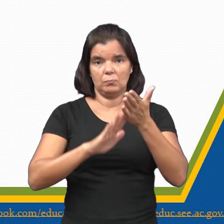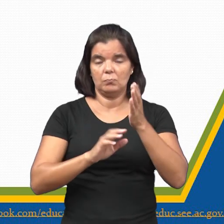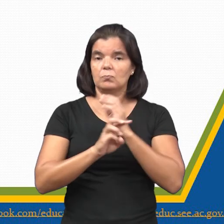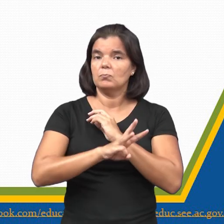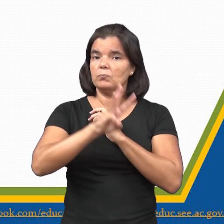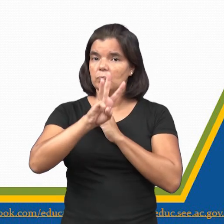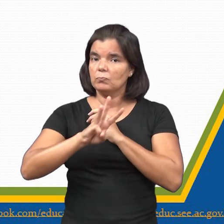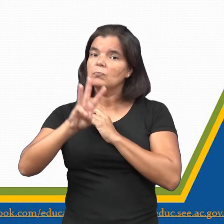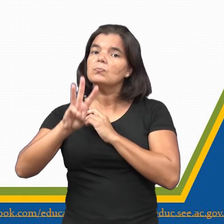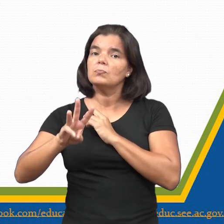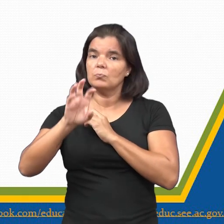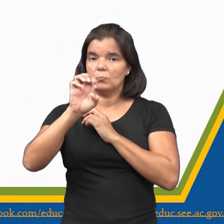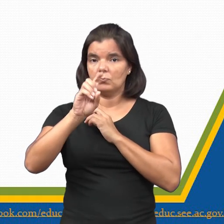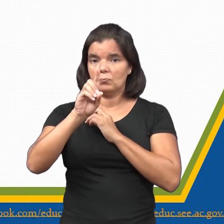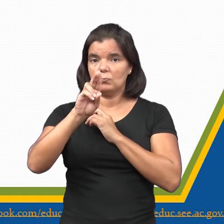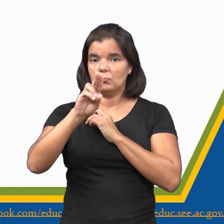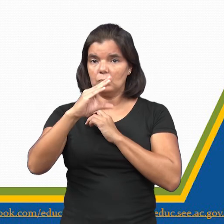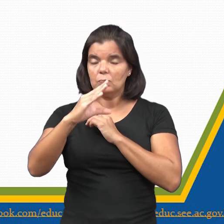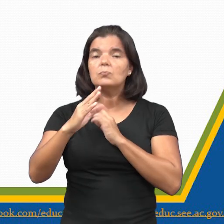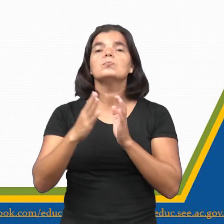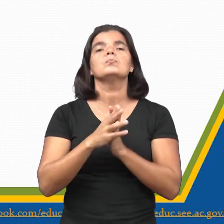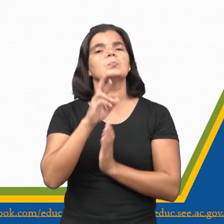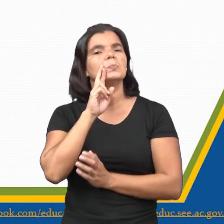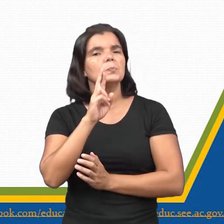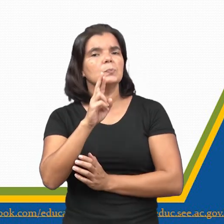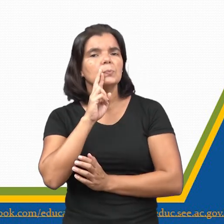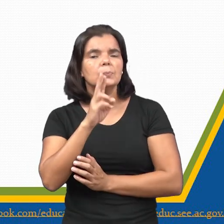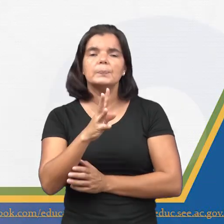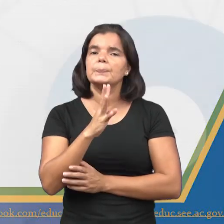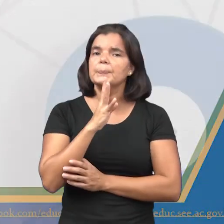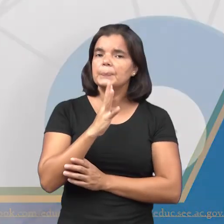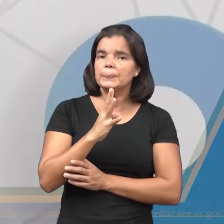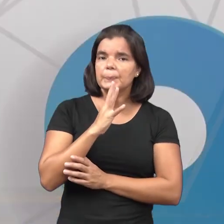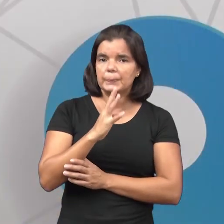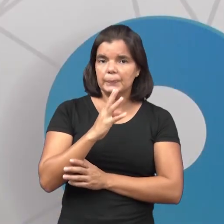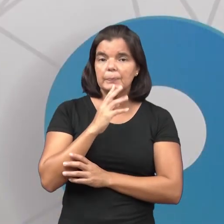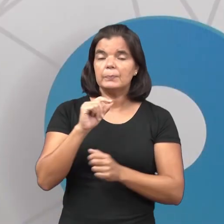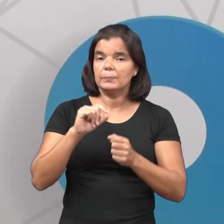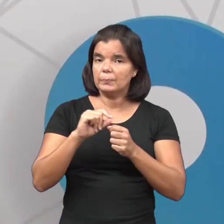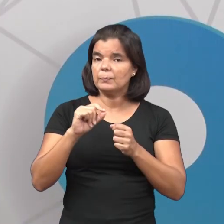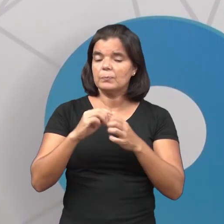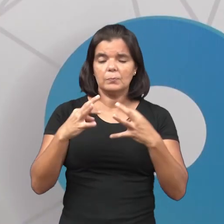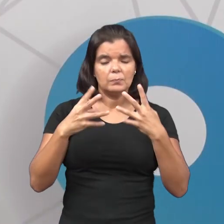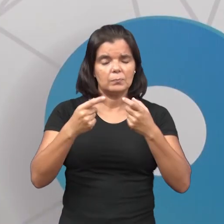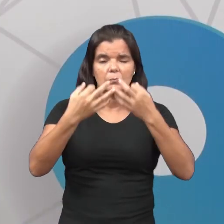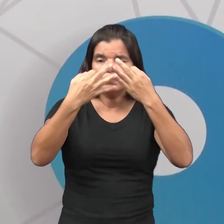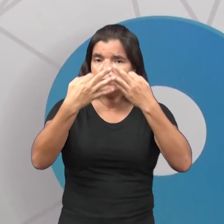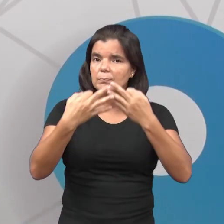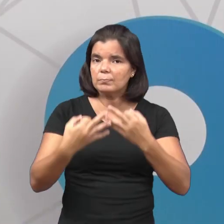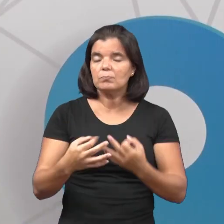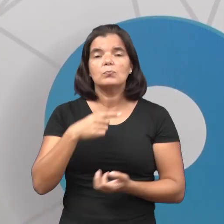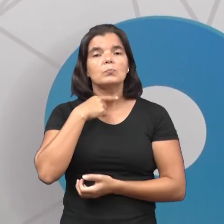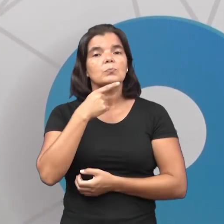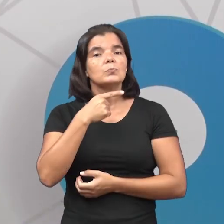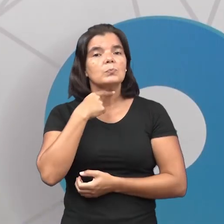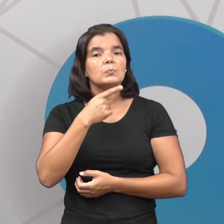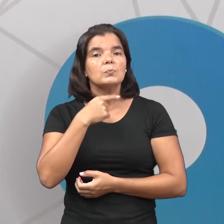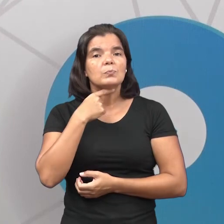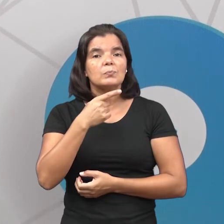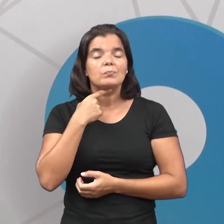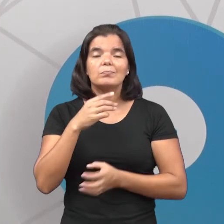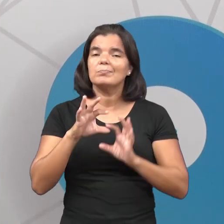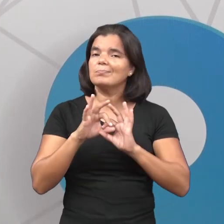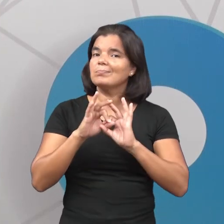a plataforma, responda, veja os seus conhecimentos e faça tudo direitinho, tire suas dúvidas e